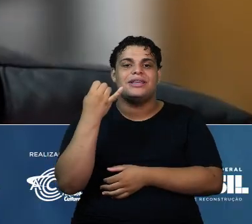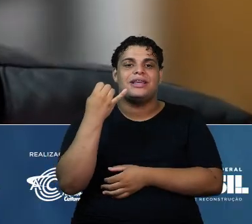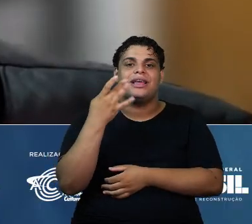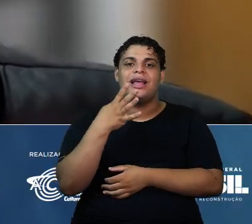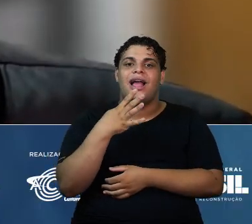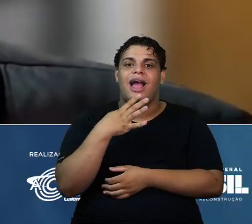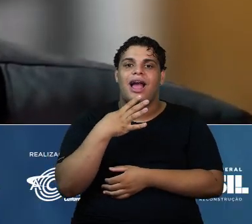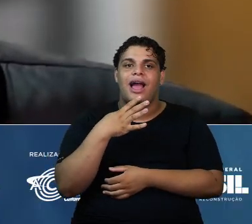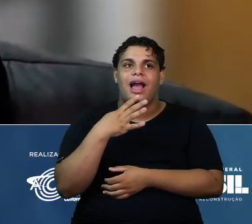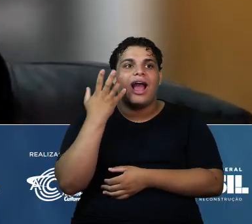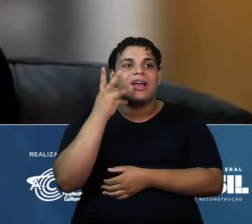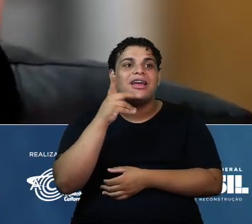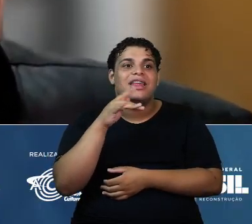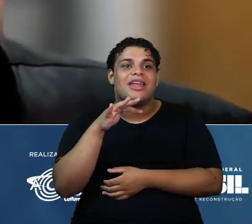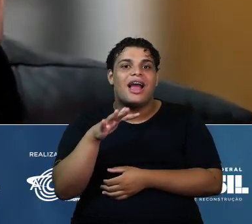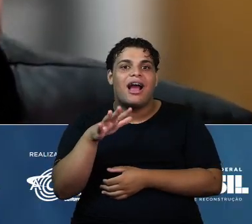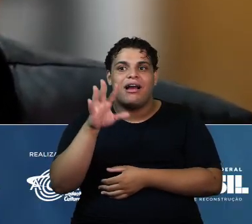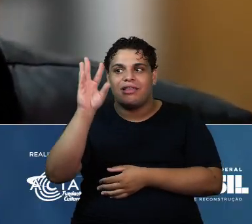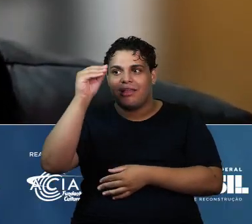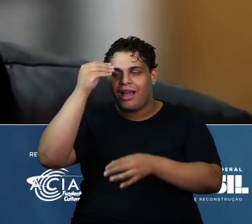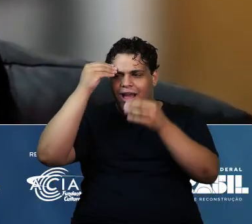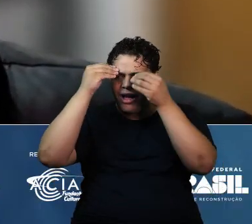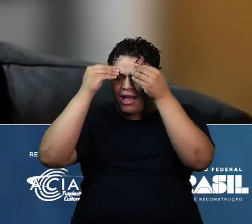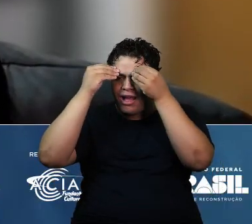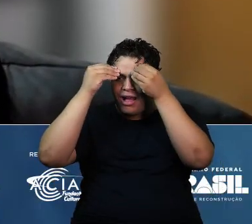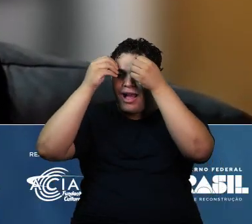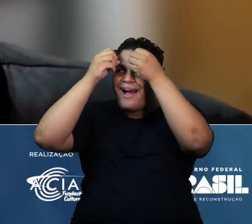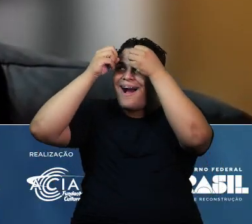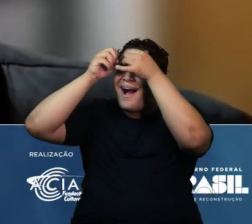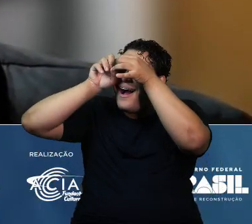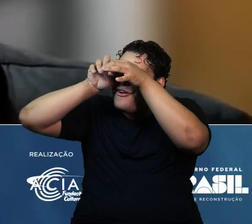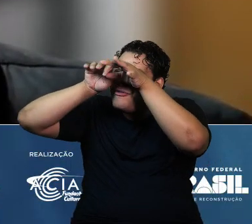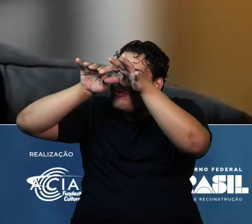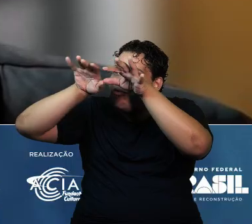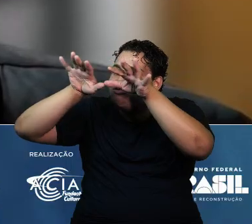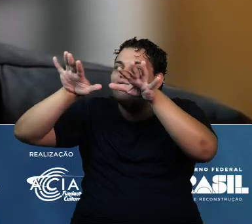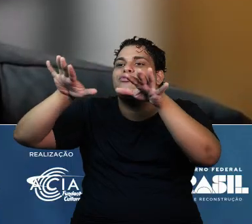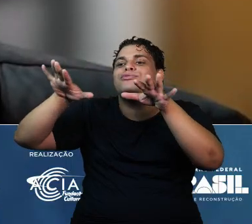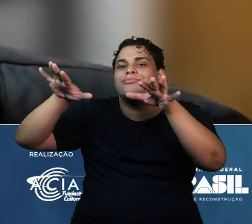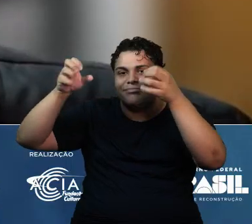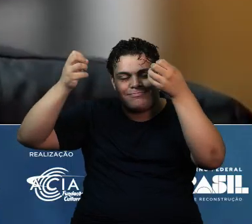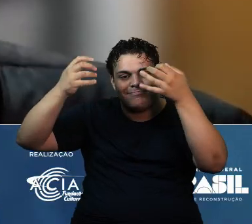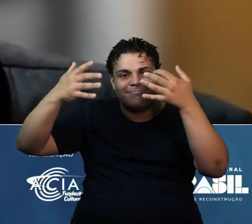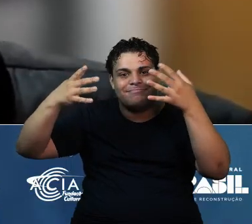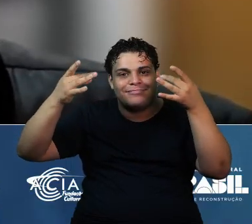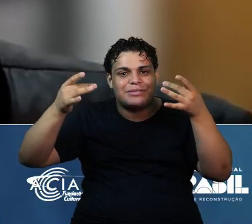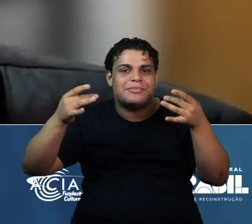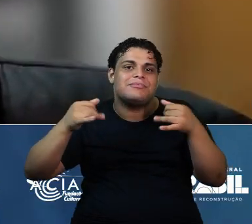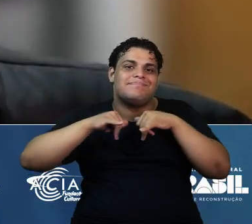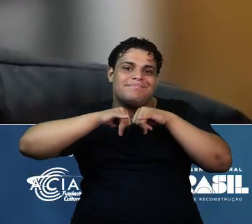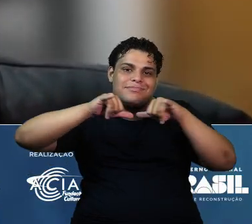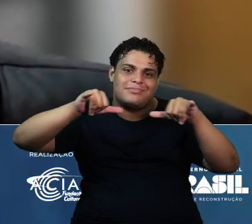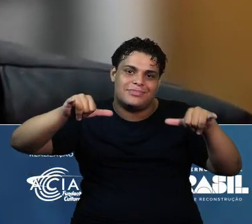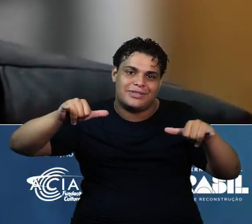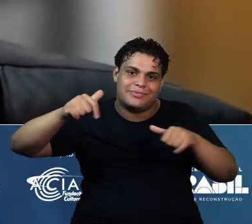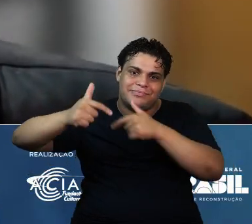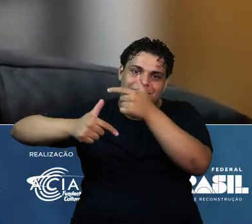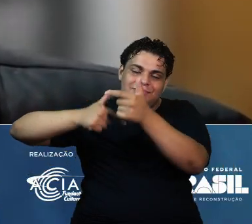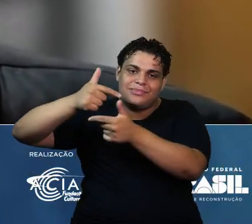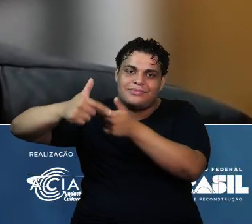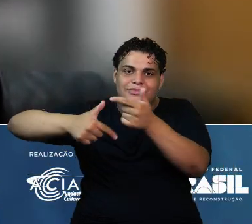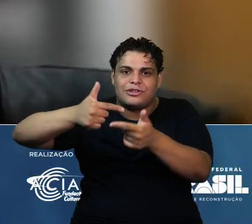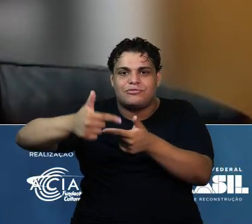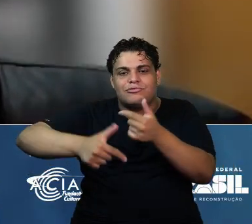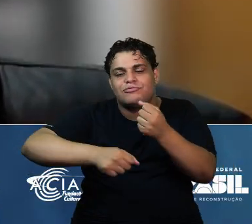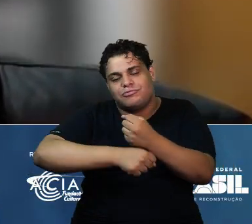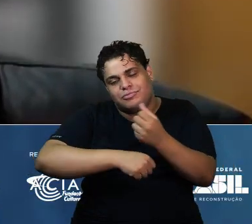ela leva essa informação para os seus amigos e para a sua família. Então, ao longo dos anos, isso vai acontecendo. Felizmente, a gente